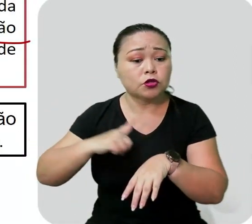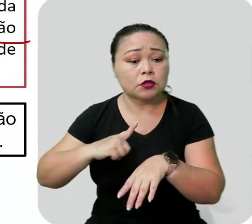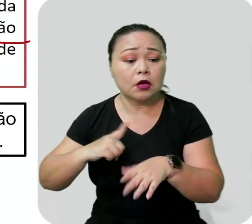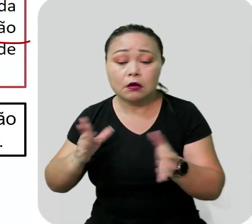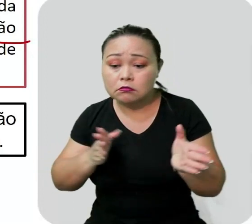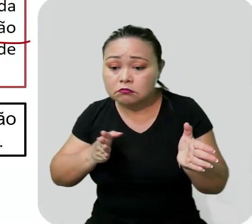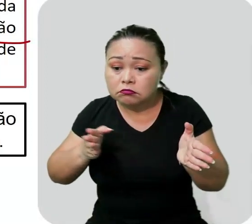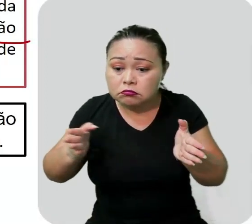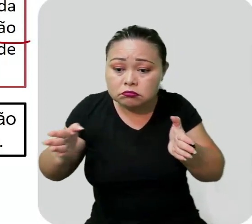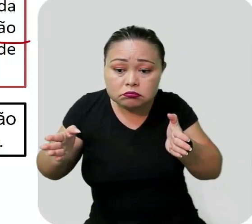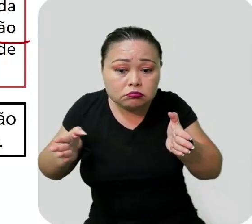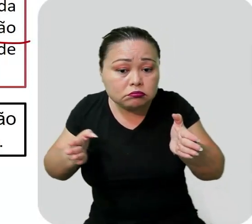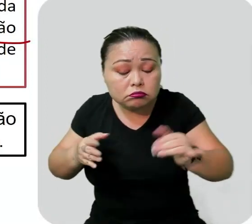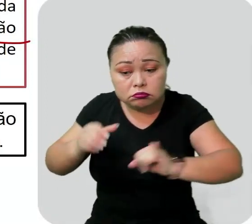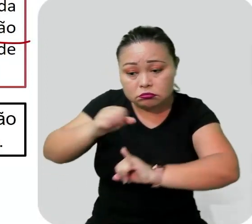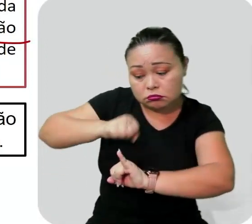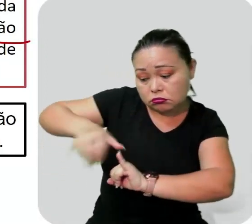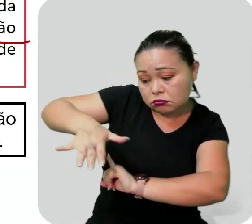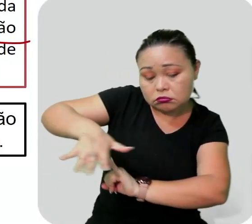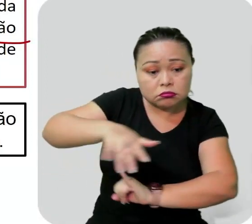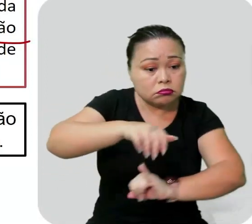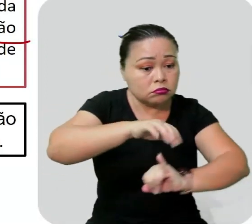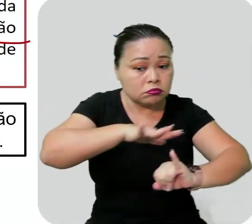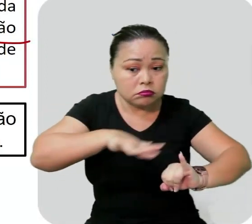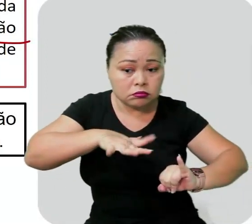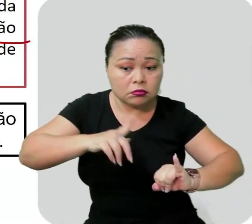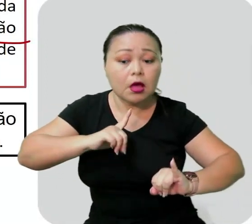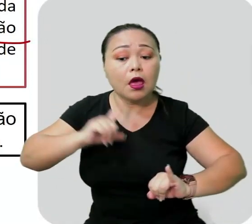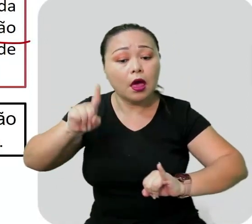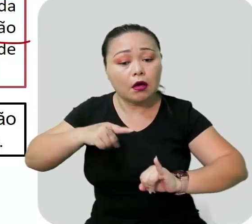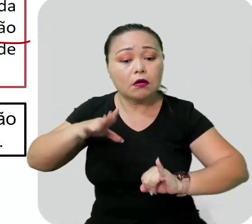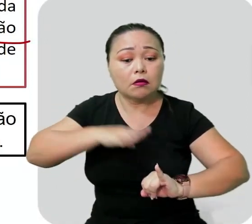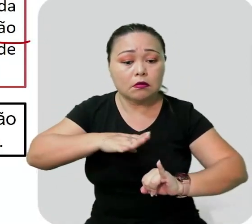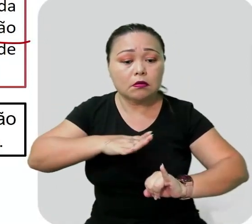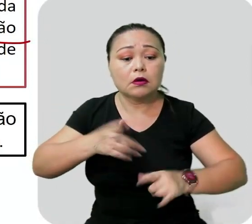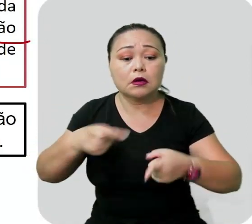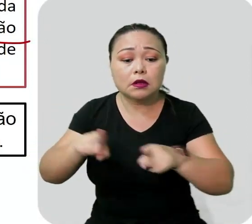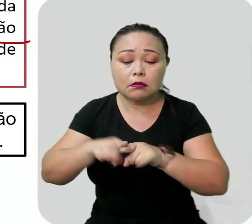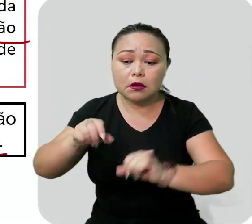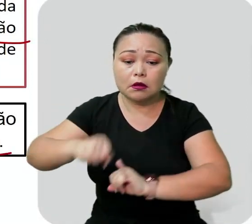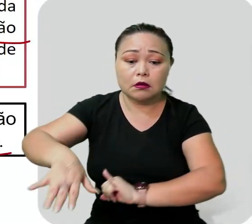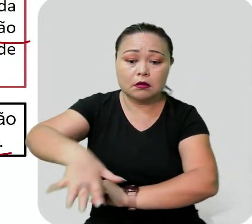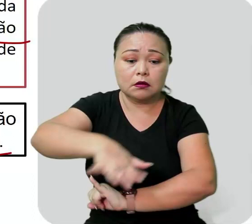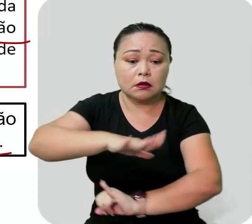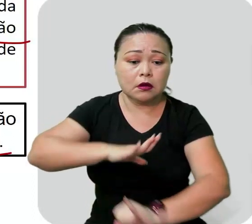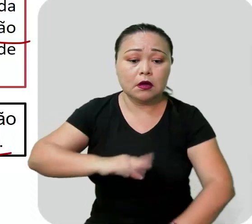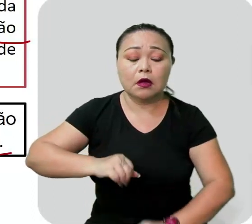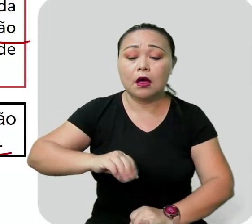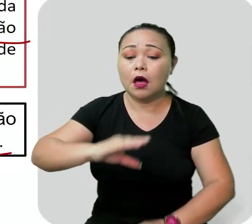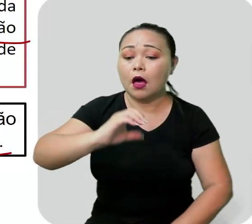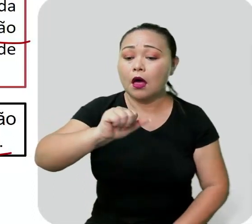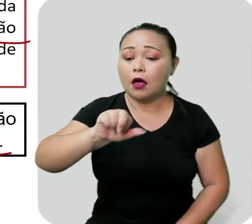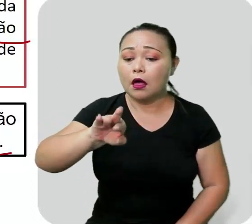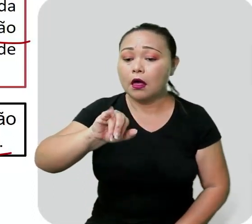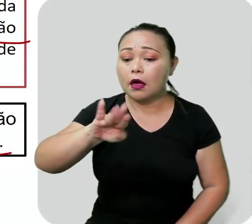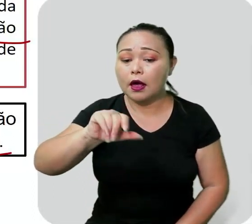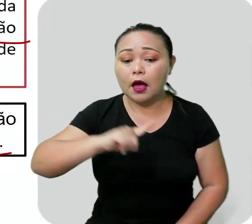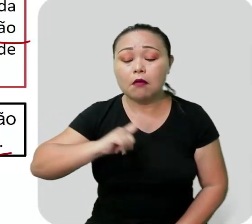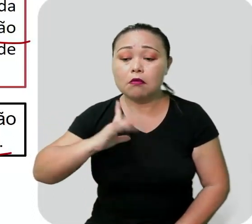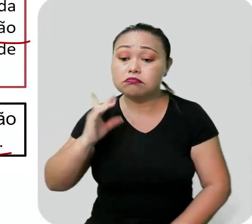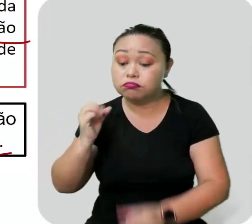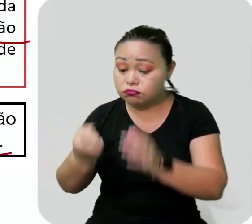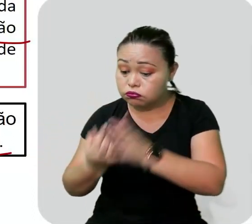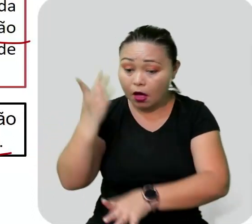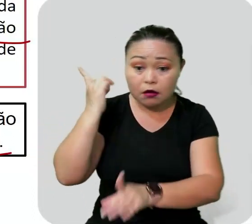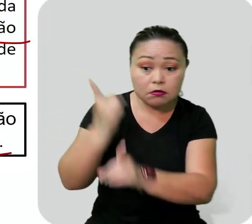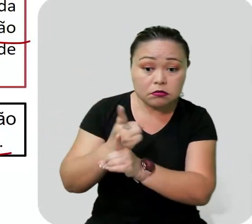ilhas, então portuguesas. E as ilhas de Caraíbas, descoberta por Colombo. Então,